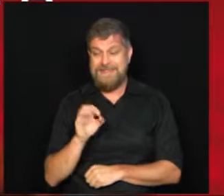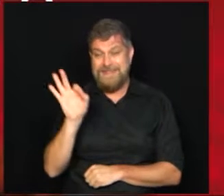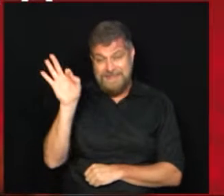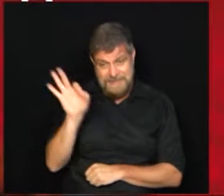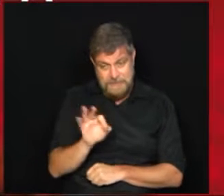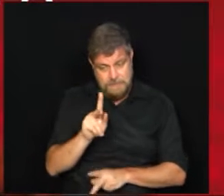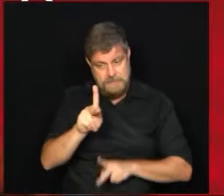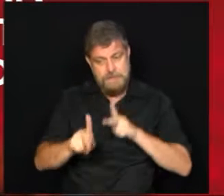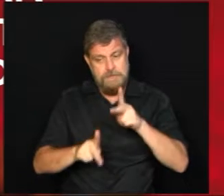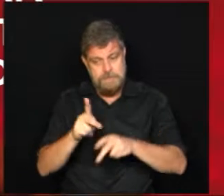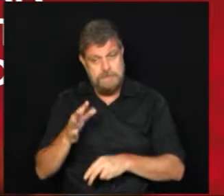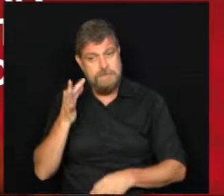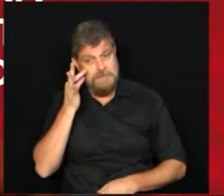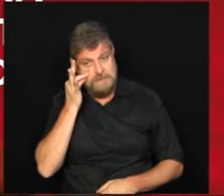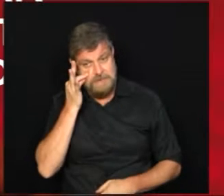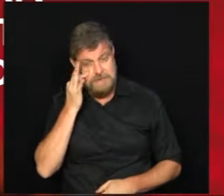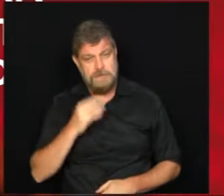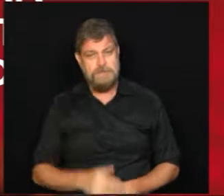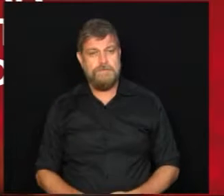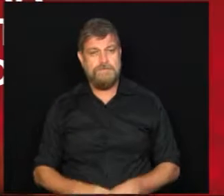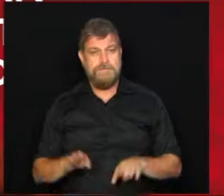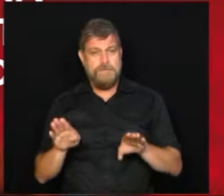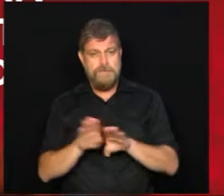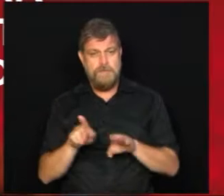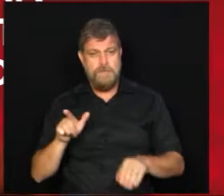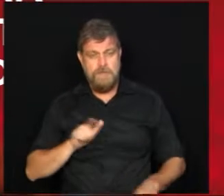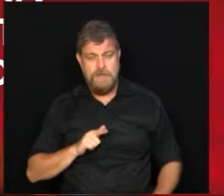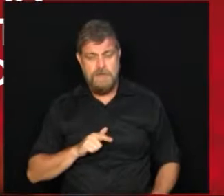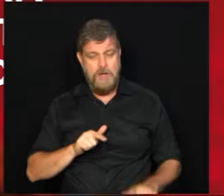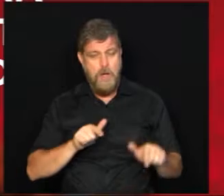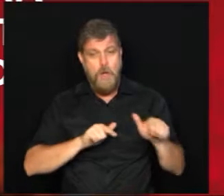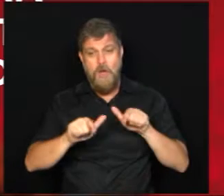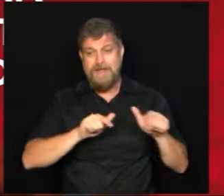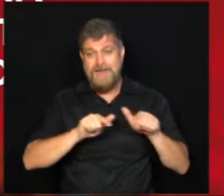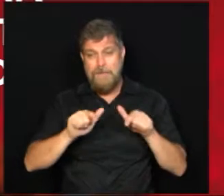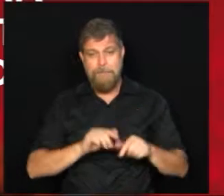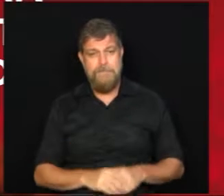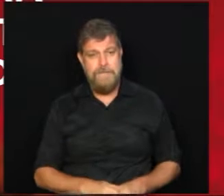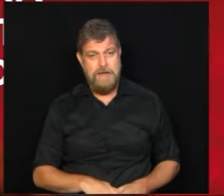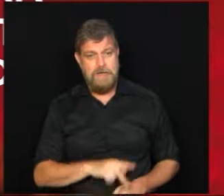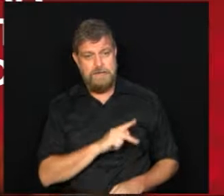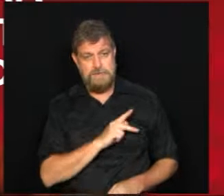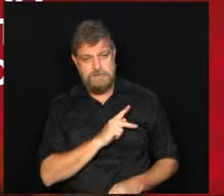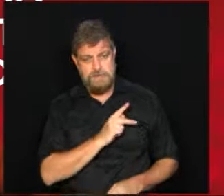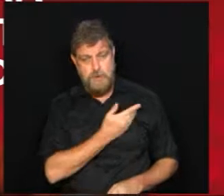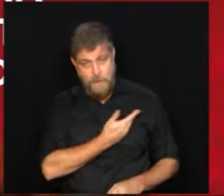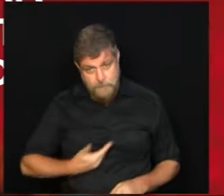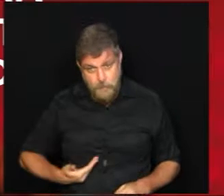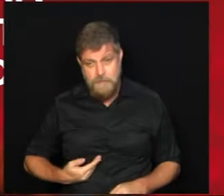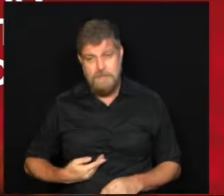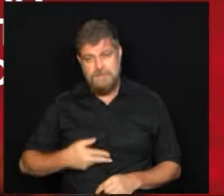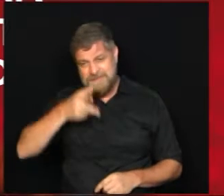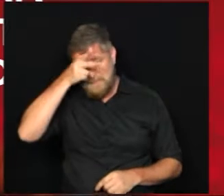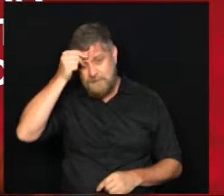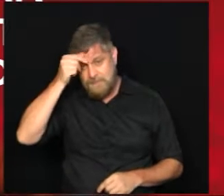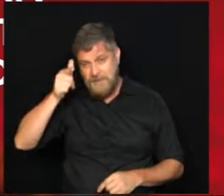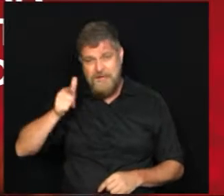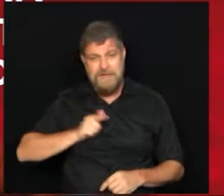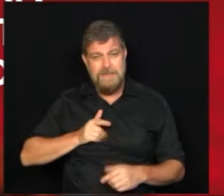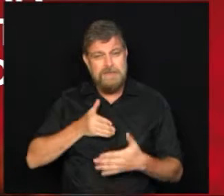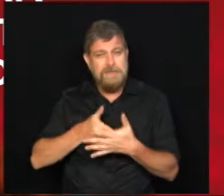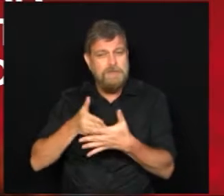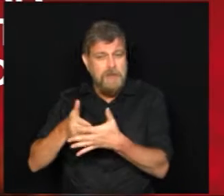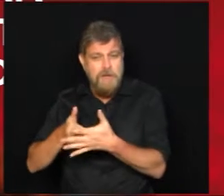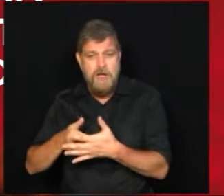trinta por cento temos aí então também os serviços municipais eles estão funcionando com restrição de circulação